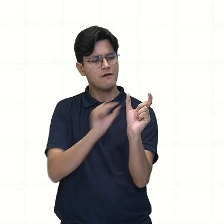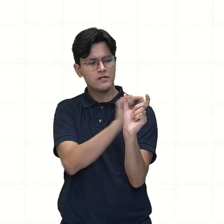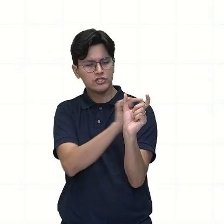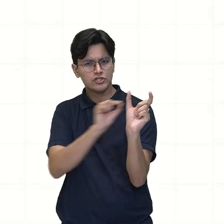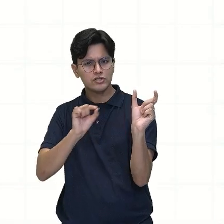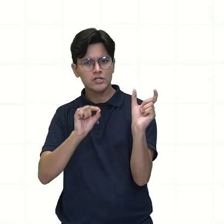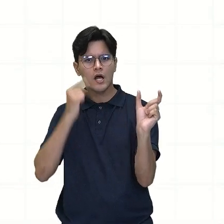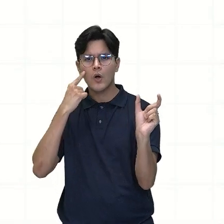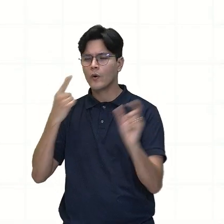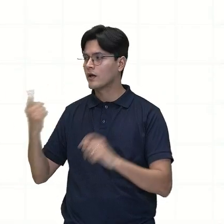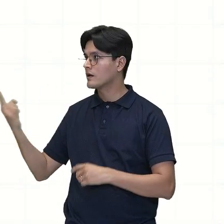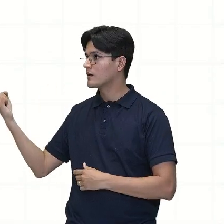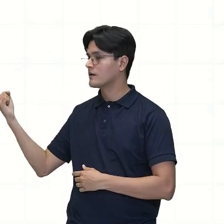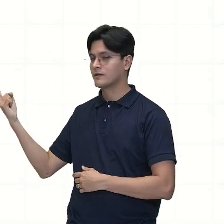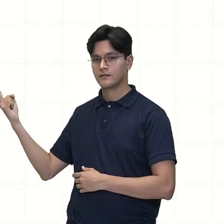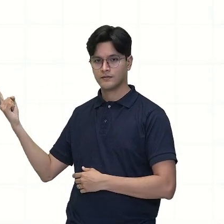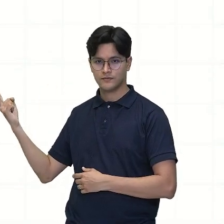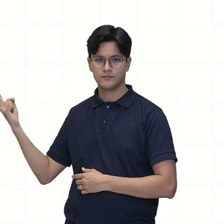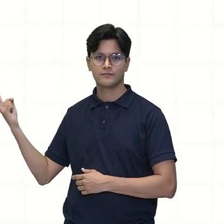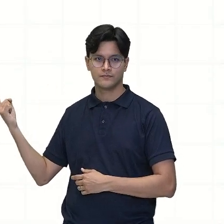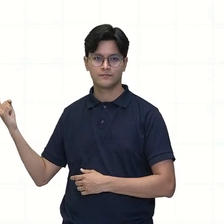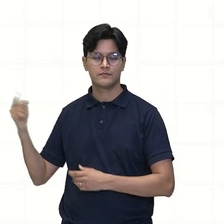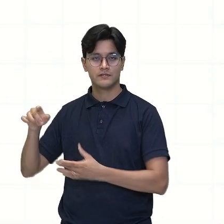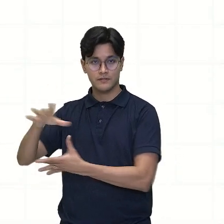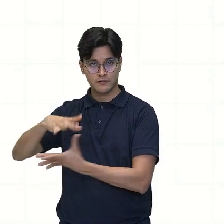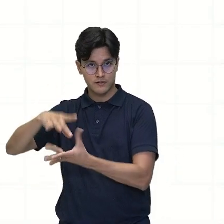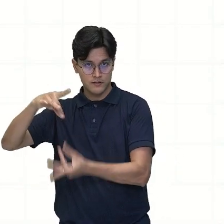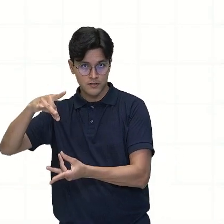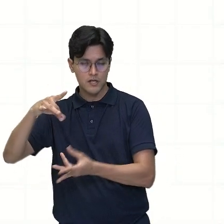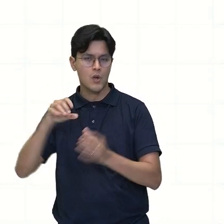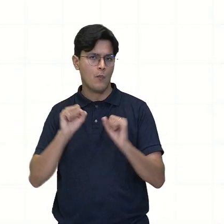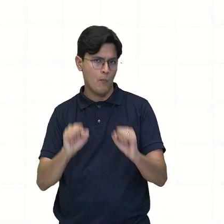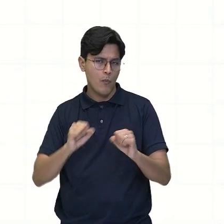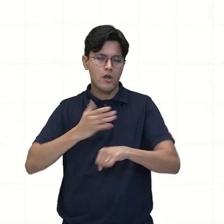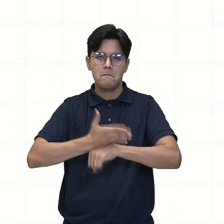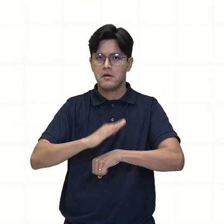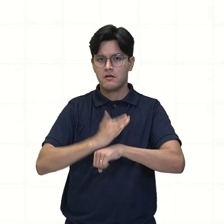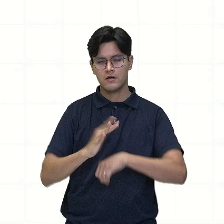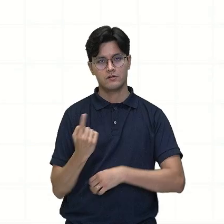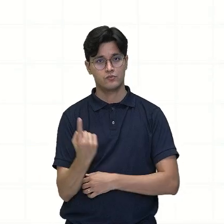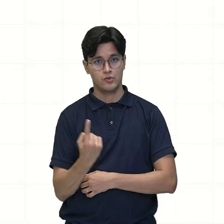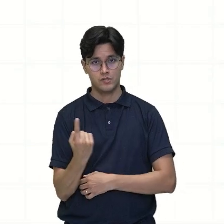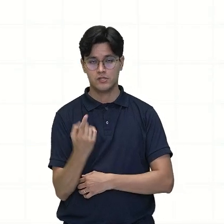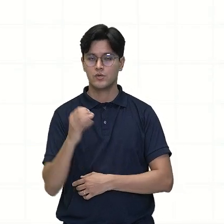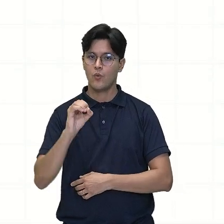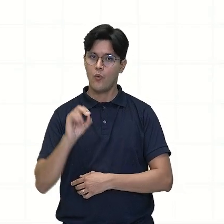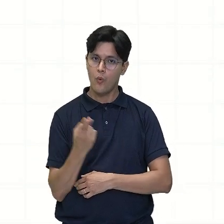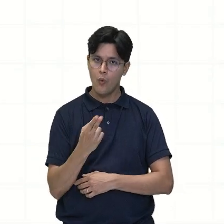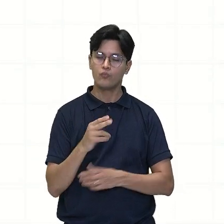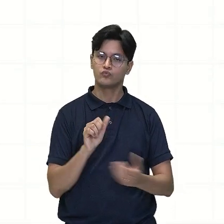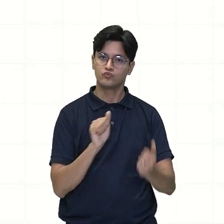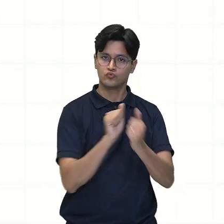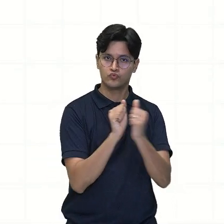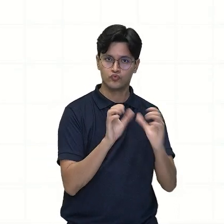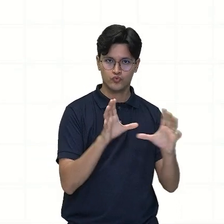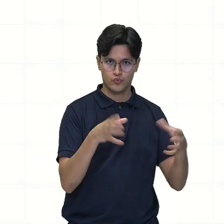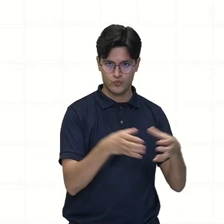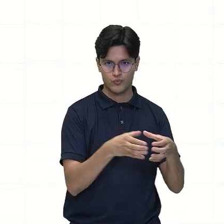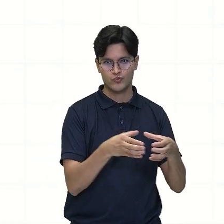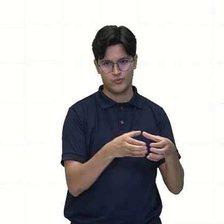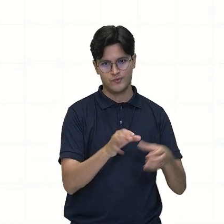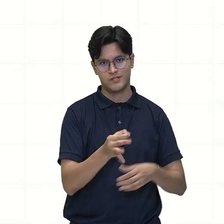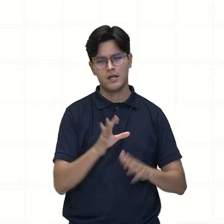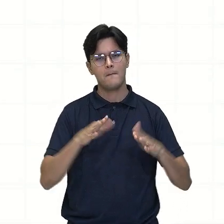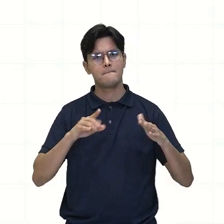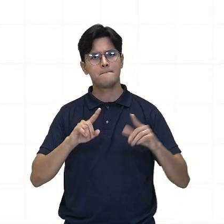pode ser tanto da dimensão individual quanto comunitária, mas ela não necessariamente